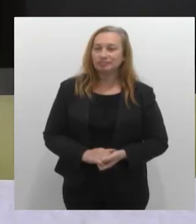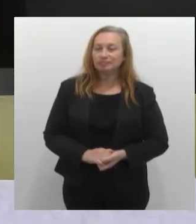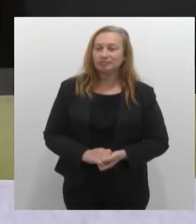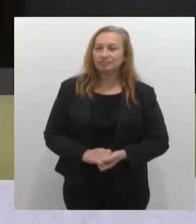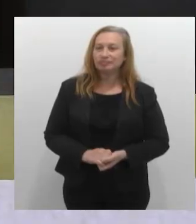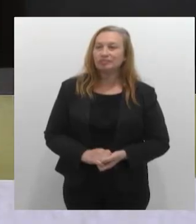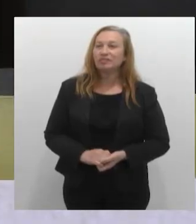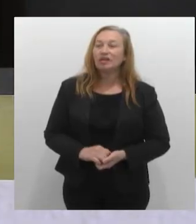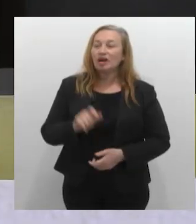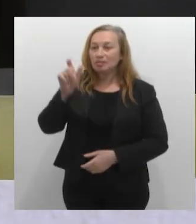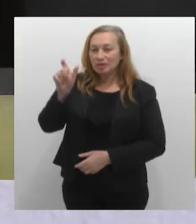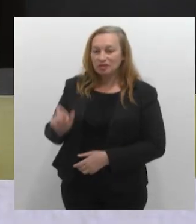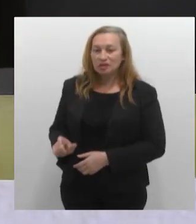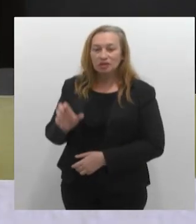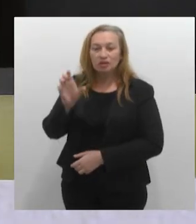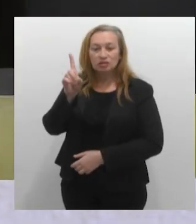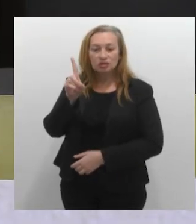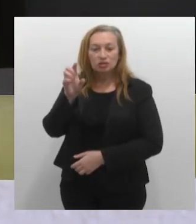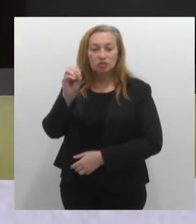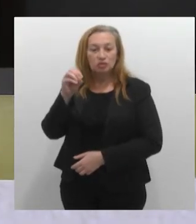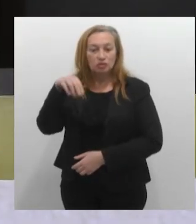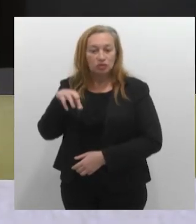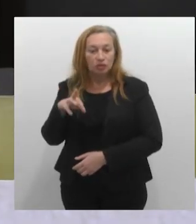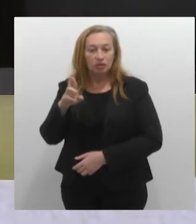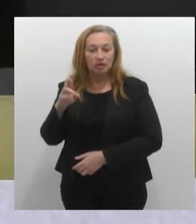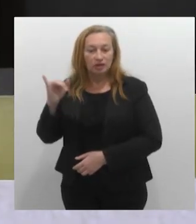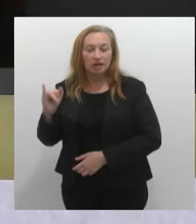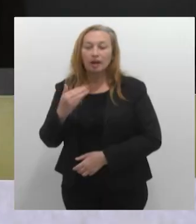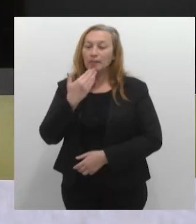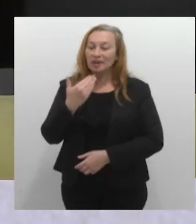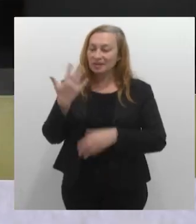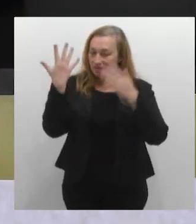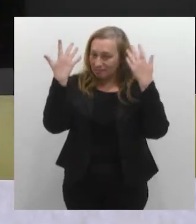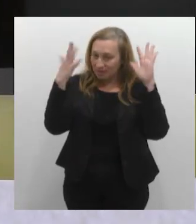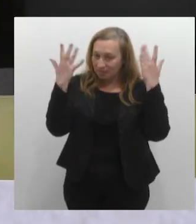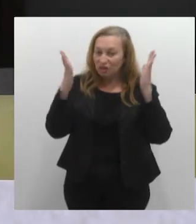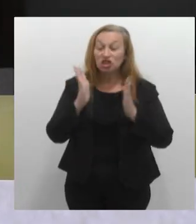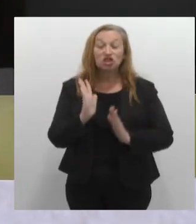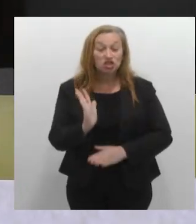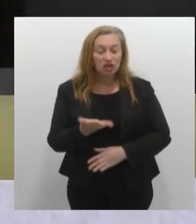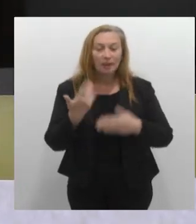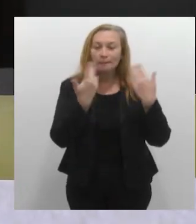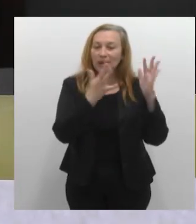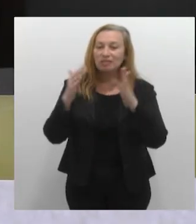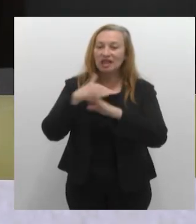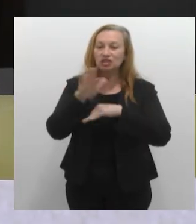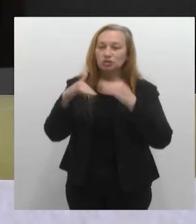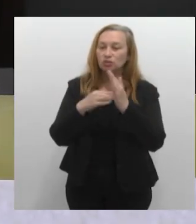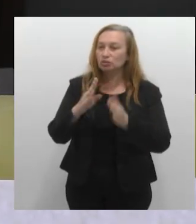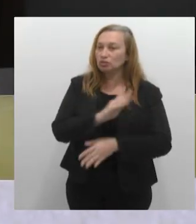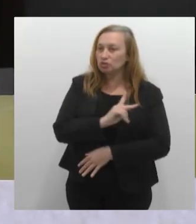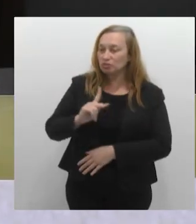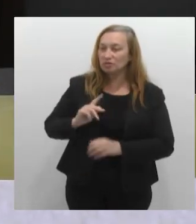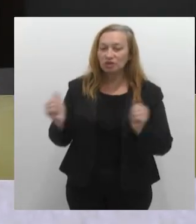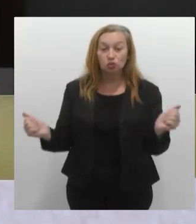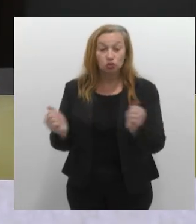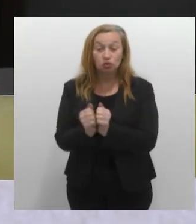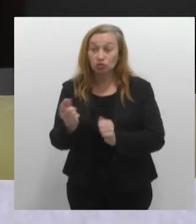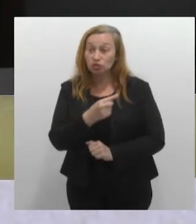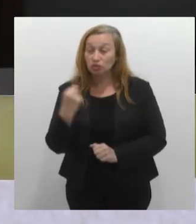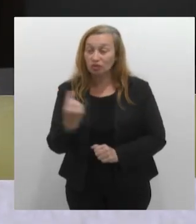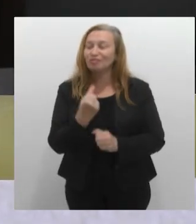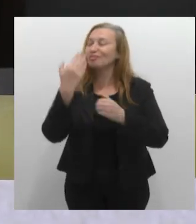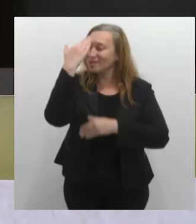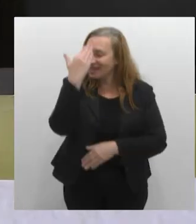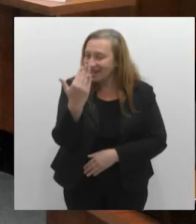E na pessoa de Dom Riansen, eu queria pedir uma salva de palmas e já cumprimentando a todos os bispos que estão conosco aqui hoje.